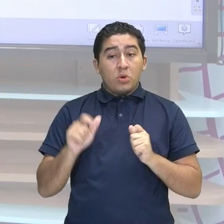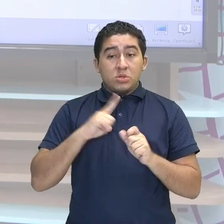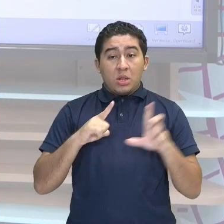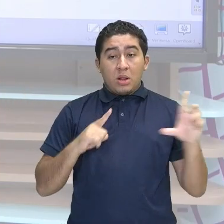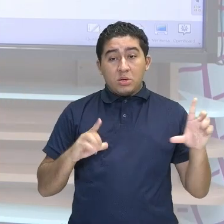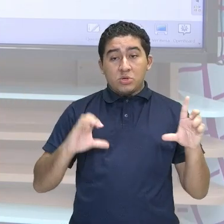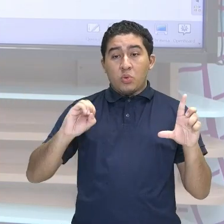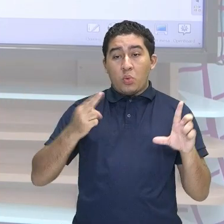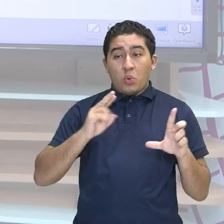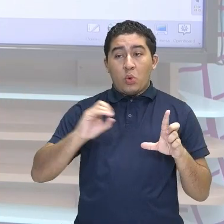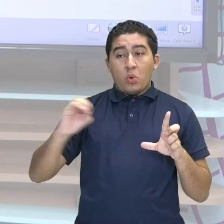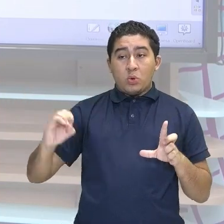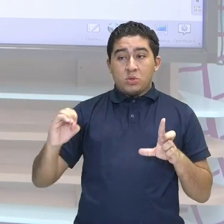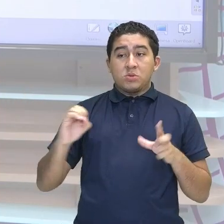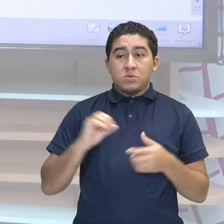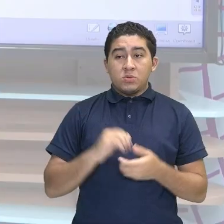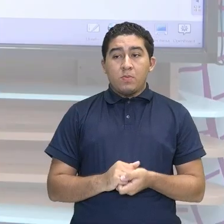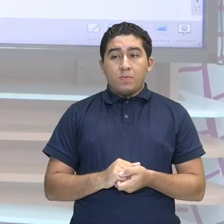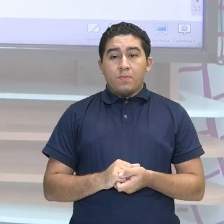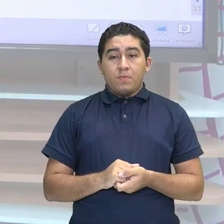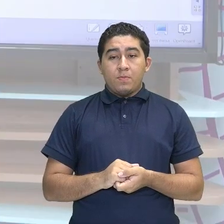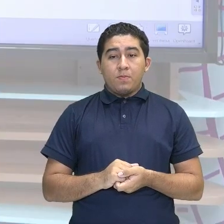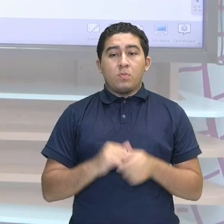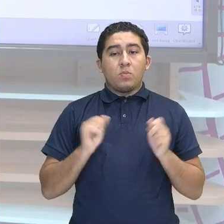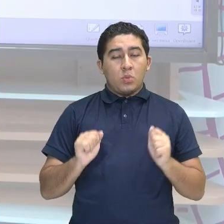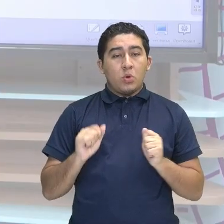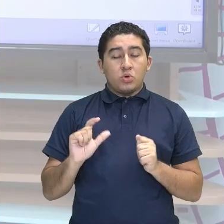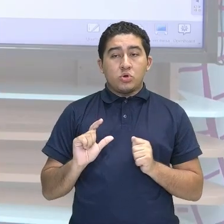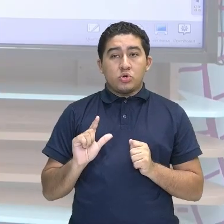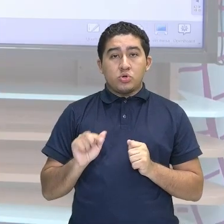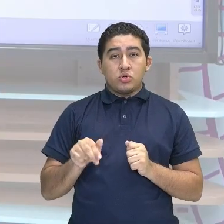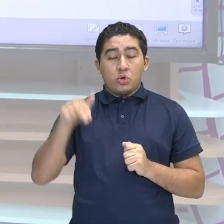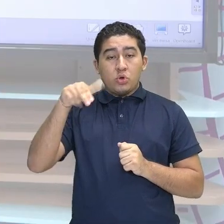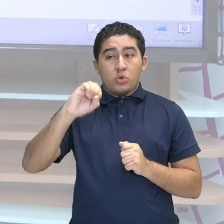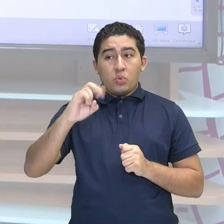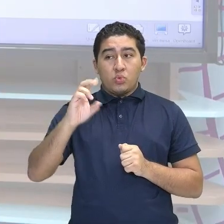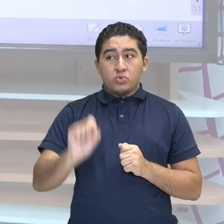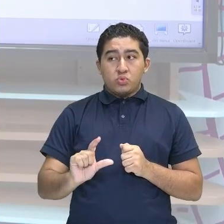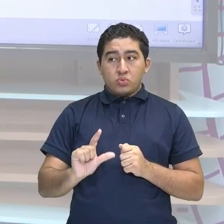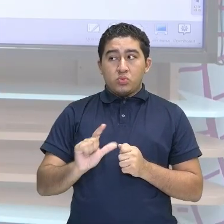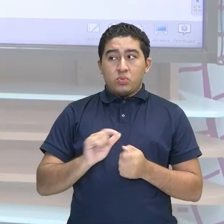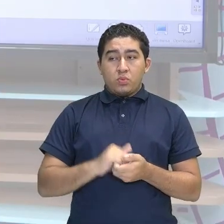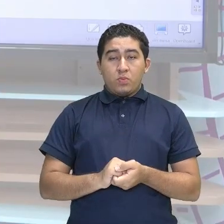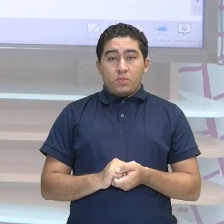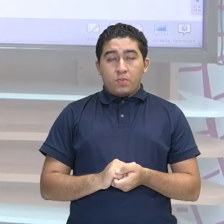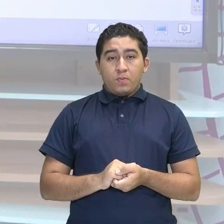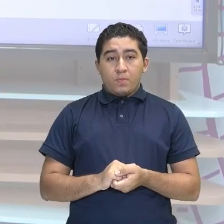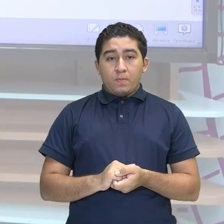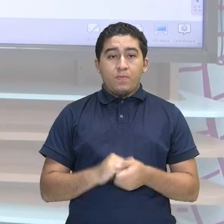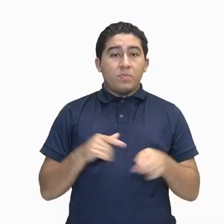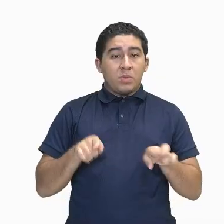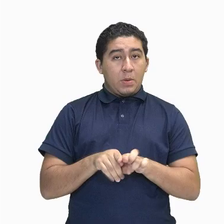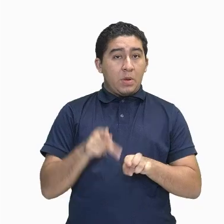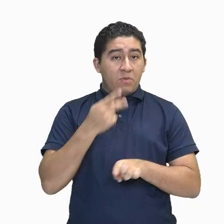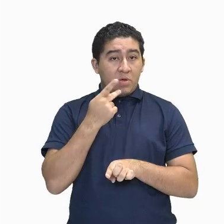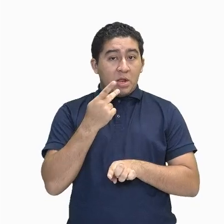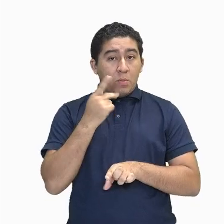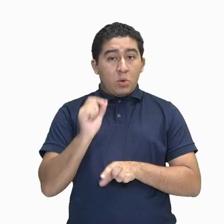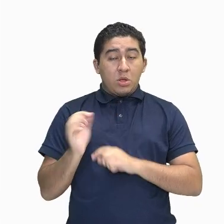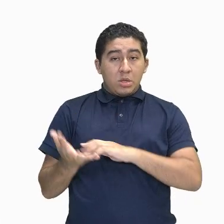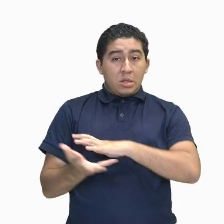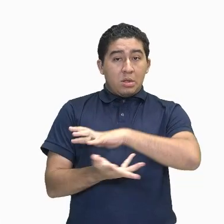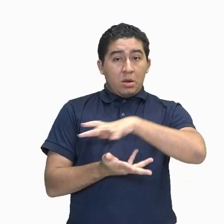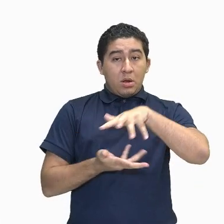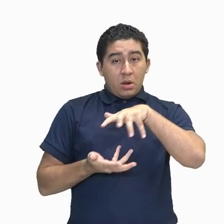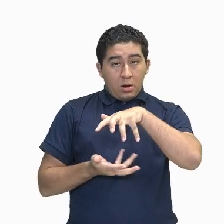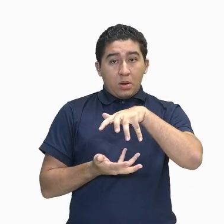ou oeste. Latitude pode ser norte ou sul, certo? Falamos também sobre as esferas da Terra, né? Nós falamos